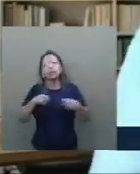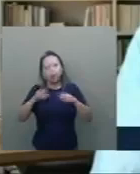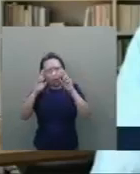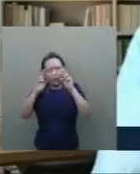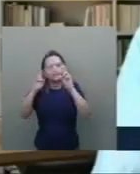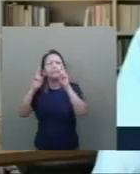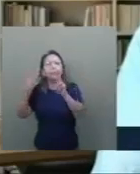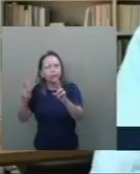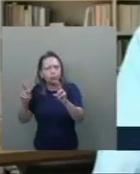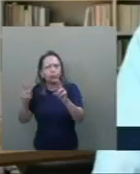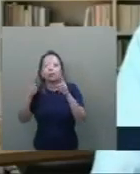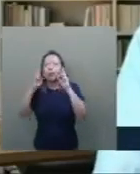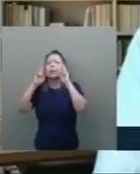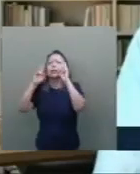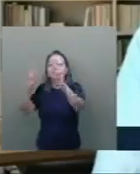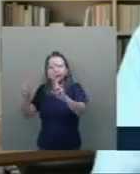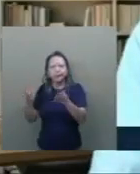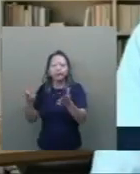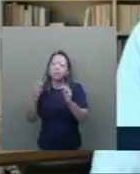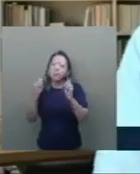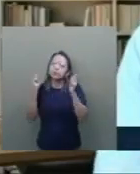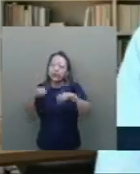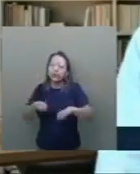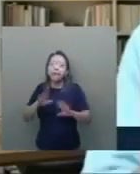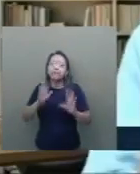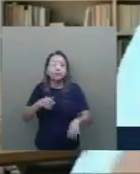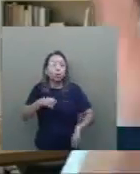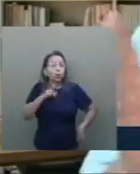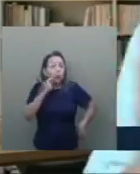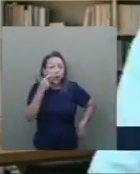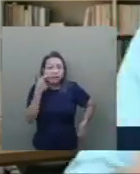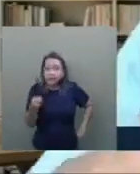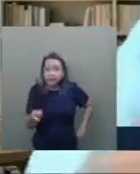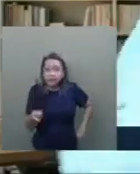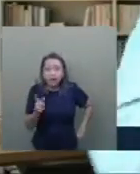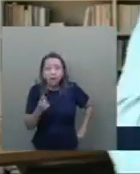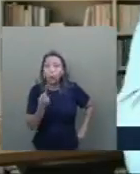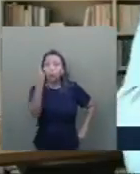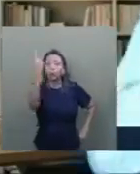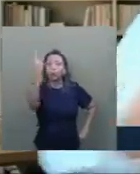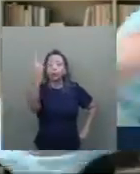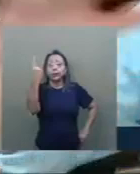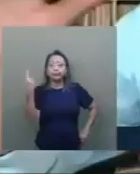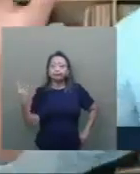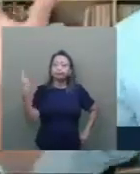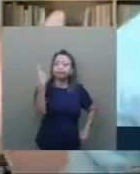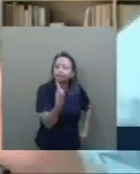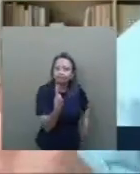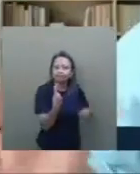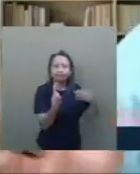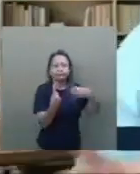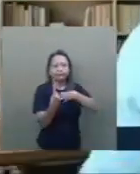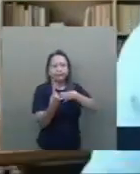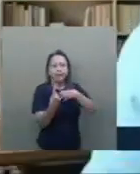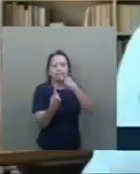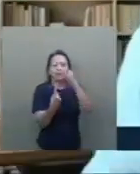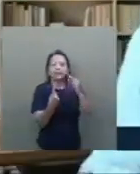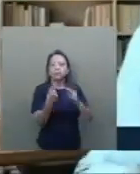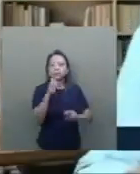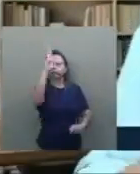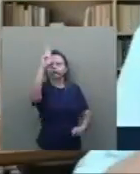ele, podem crer, viu? Mas nunca vi ele assim. E é o único que entra de uma forma que parece que é o dono